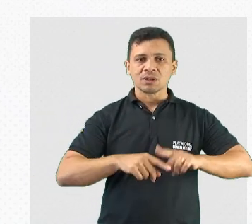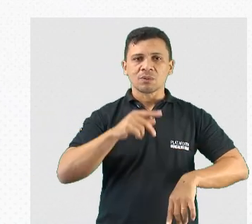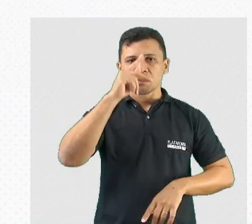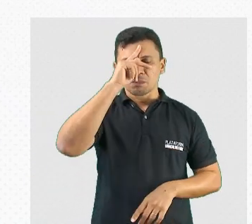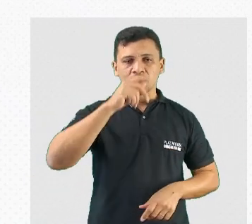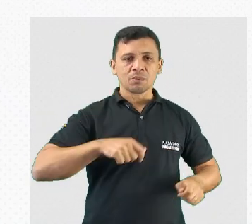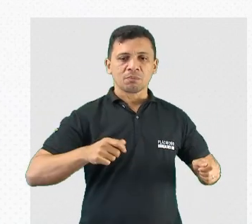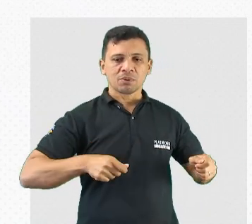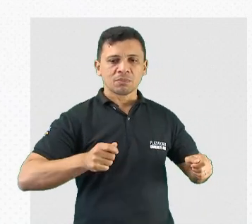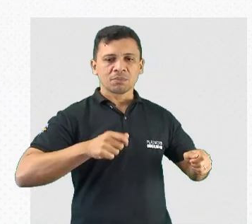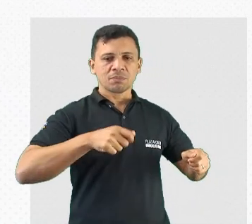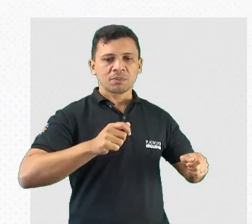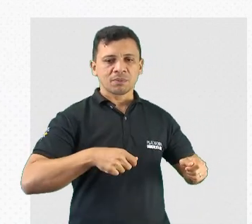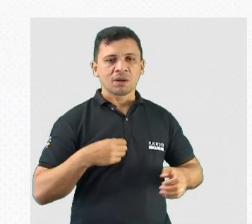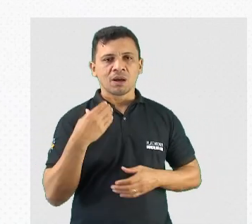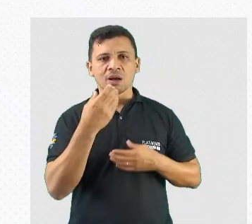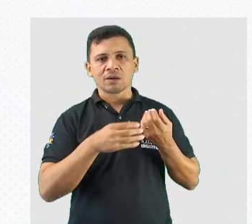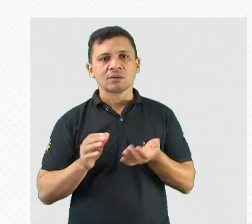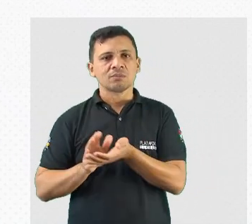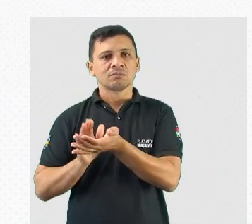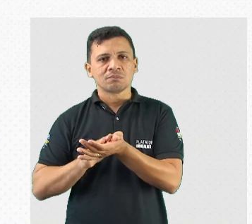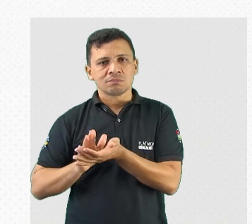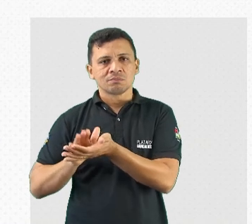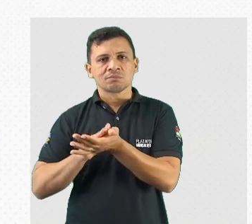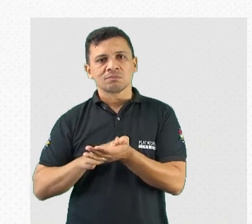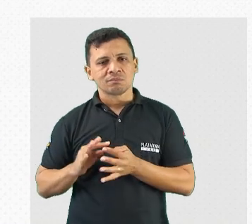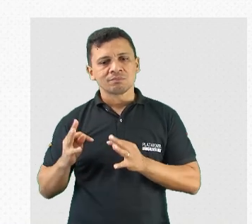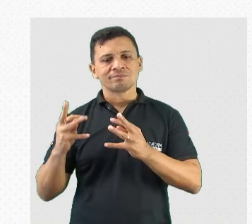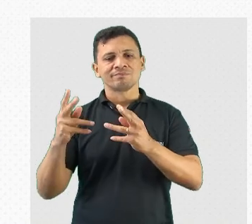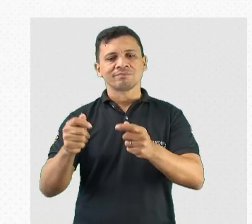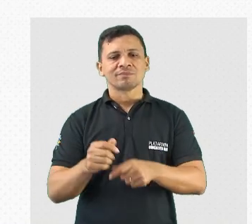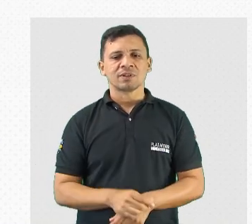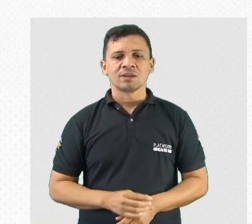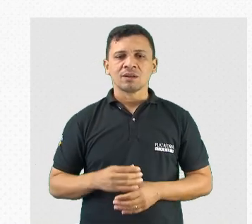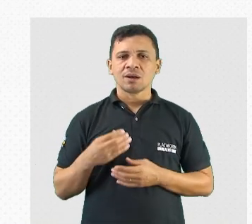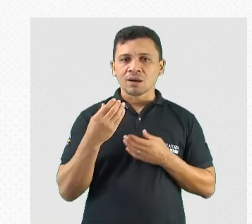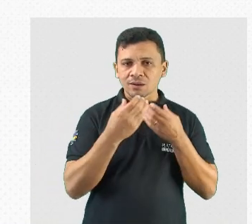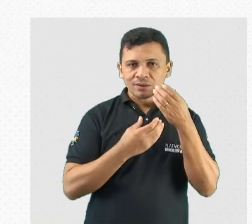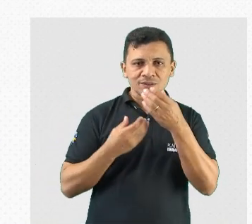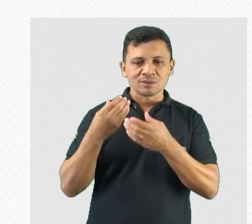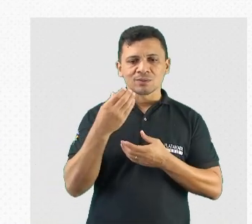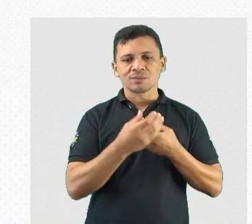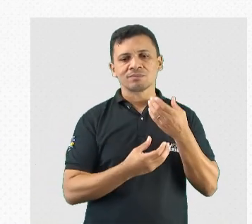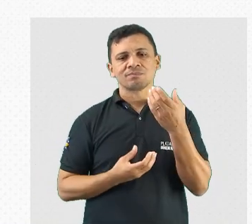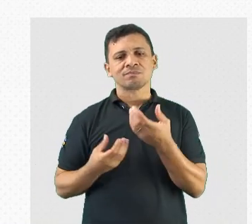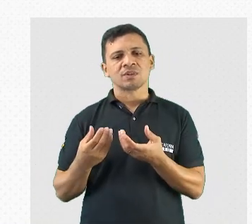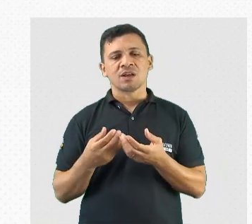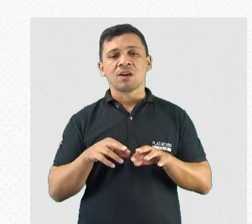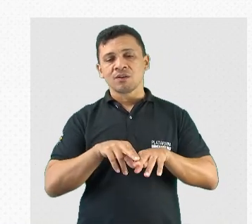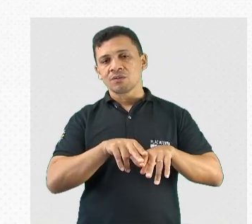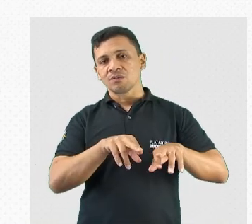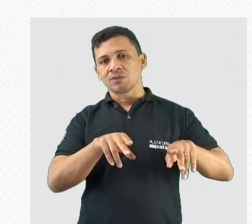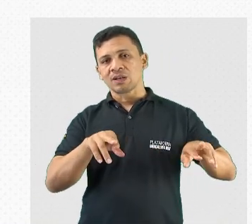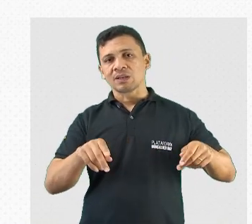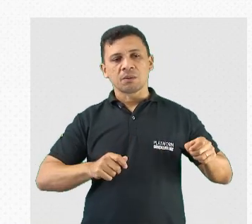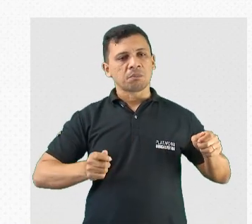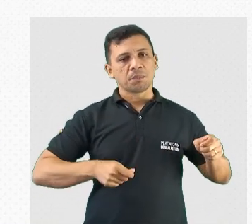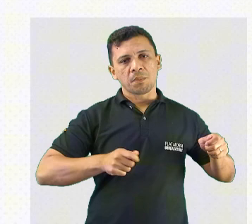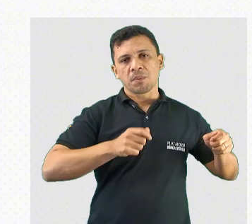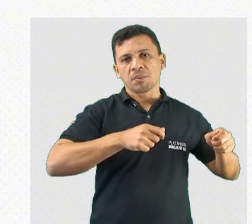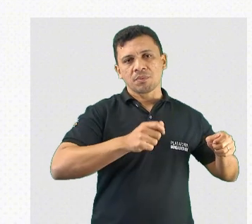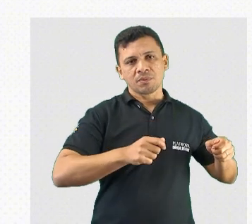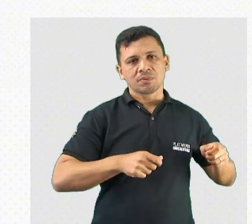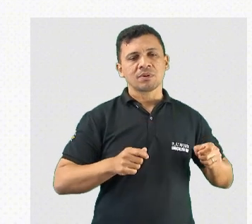que é o caso do brimbal, cantos e palmas de todo mundo, canções e que variam de acordo com o toque de capoeira e